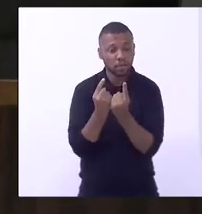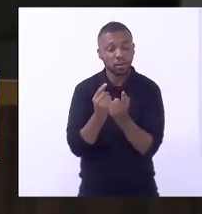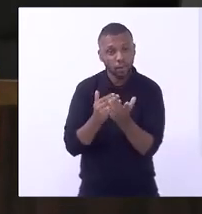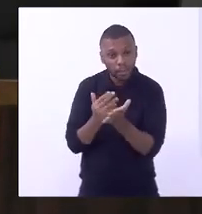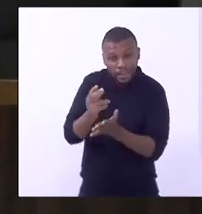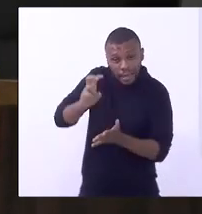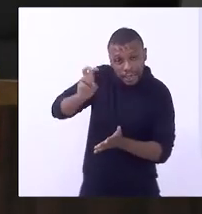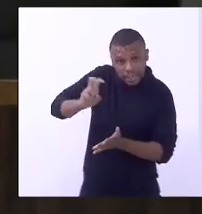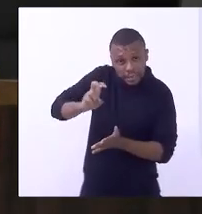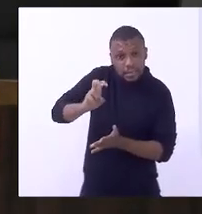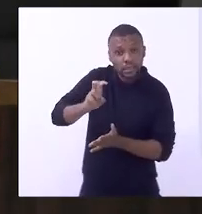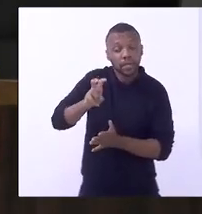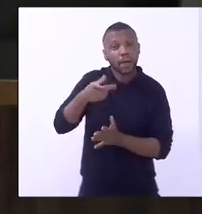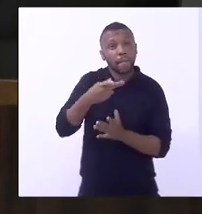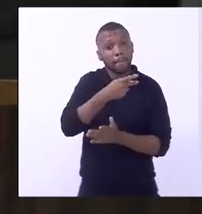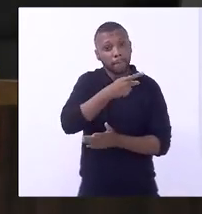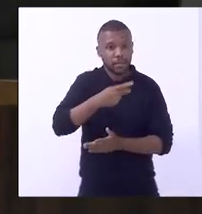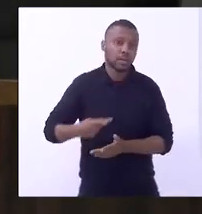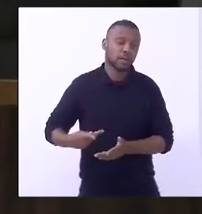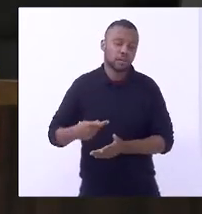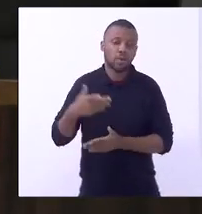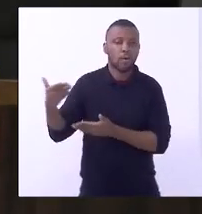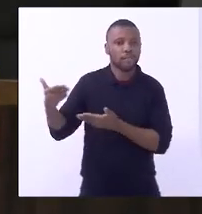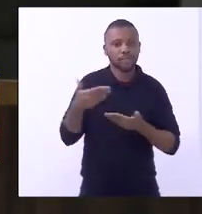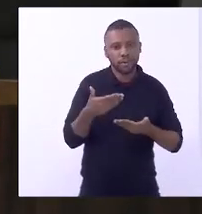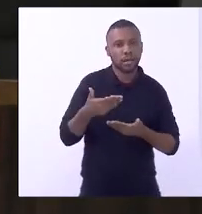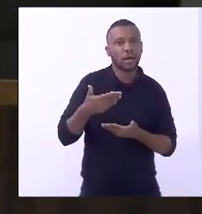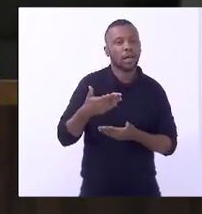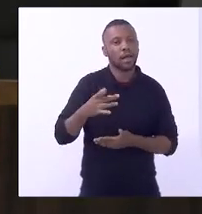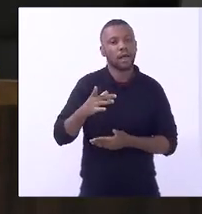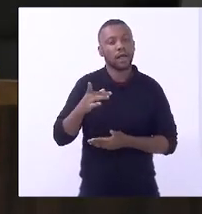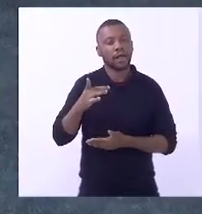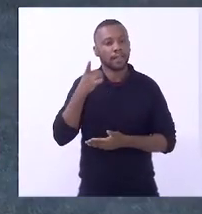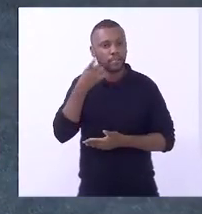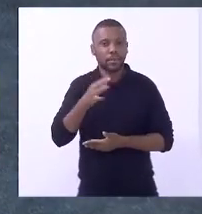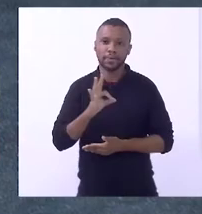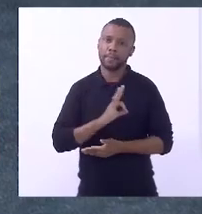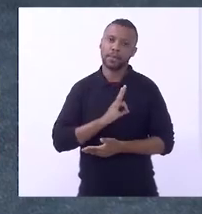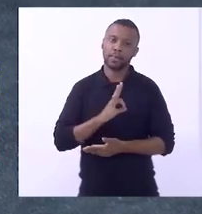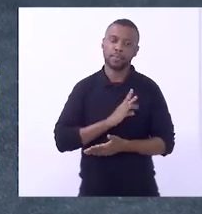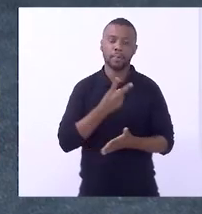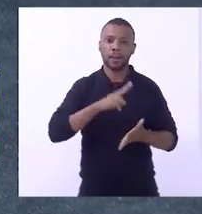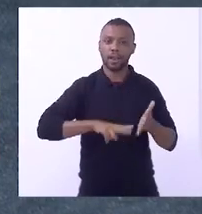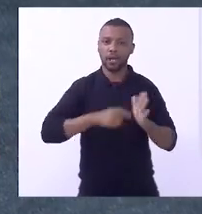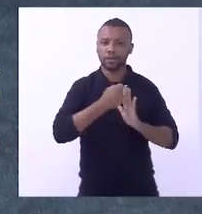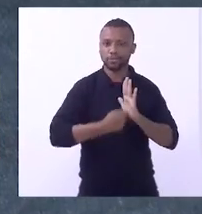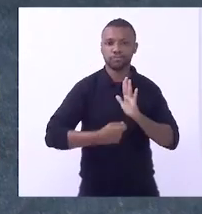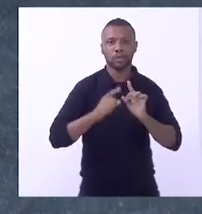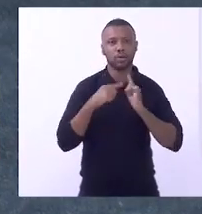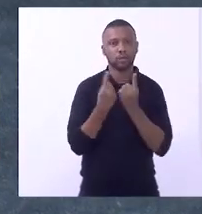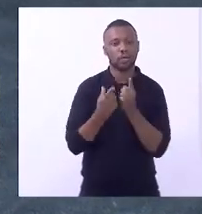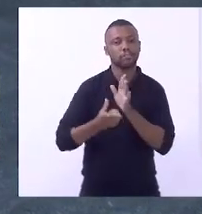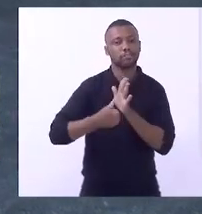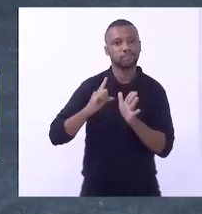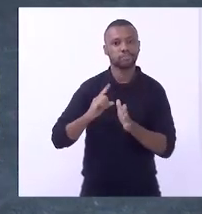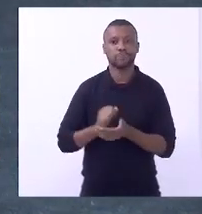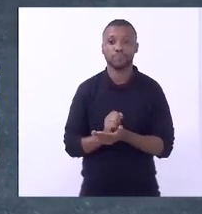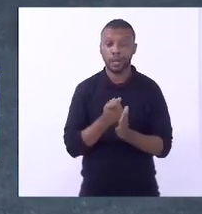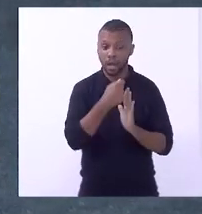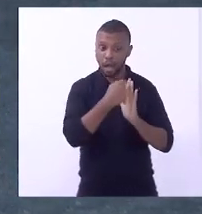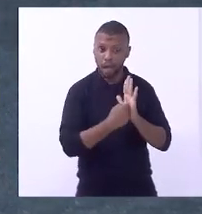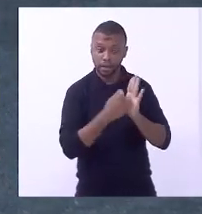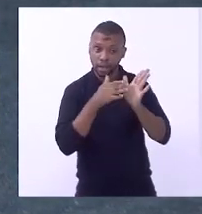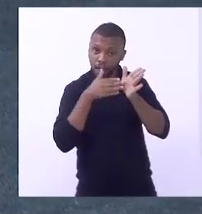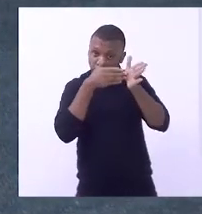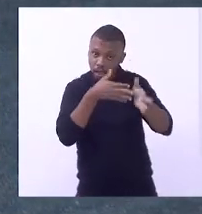dia. A presidência convida a deputada Marta Rocha a fazer a leitura da ata da sessão anterior. A ata reflete com exatidão o ocorrido